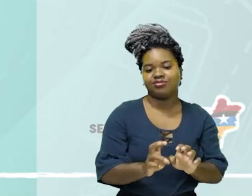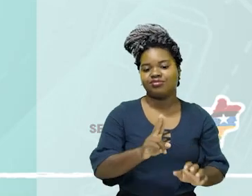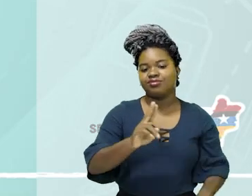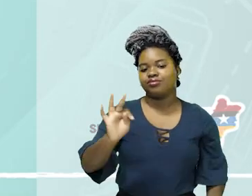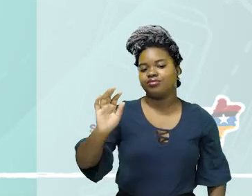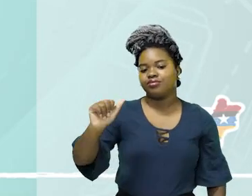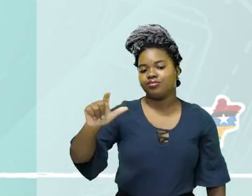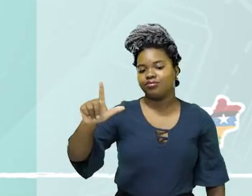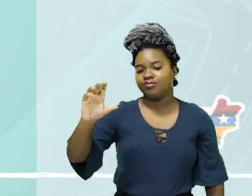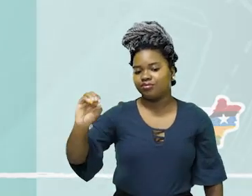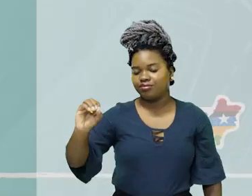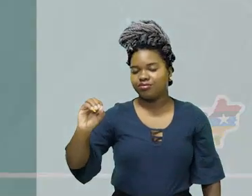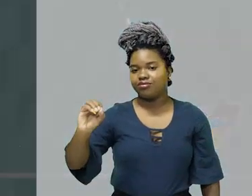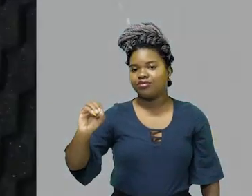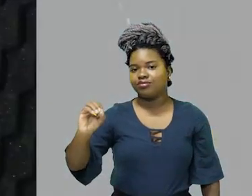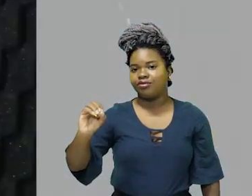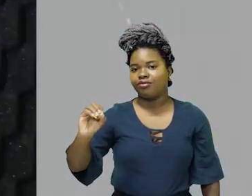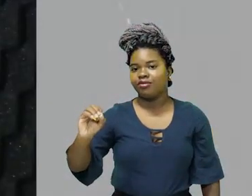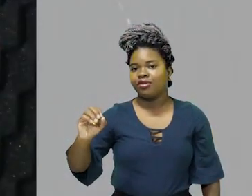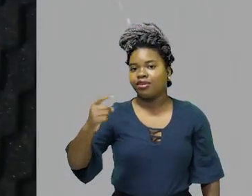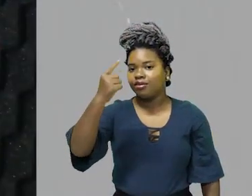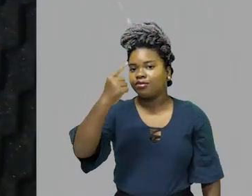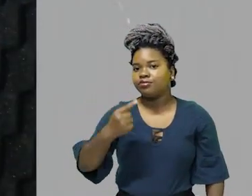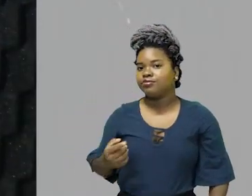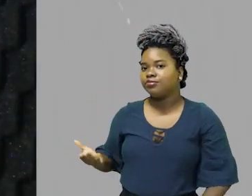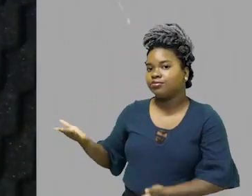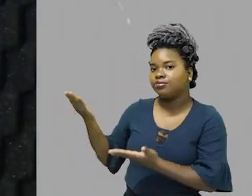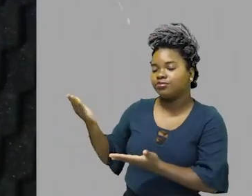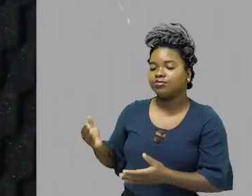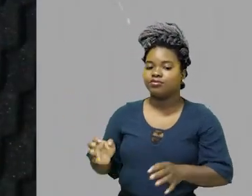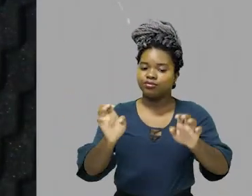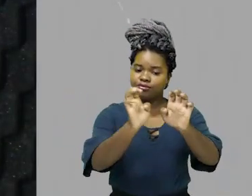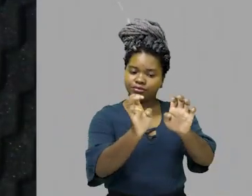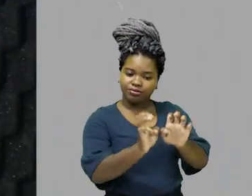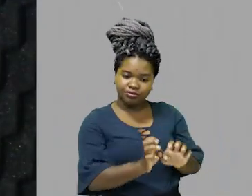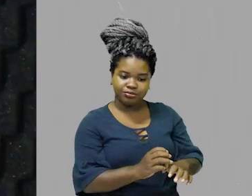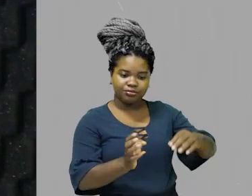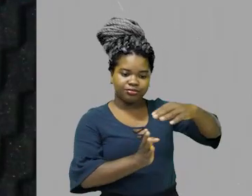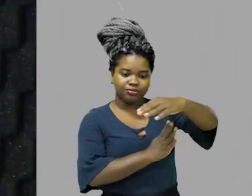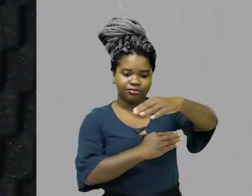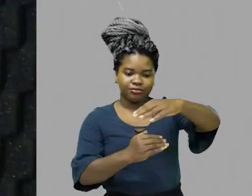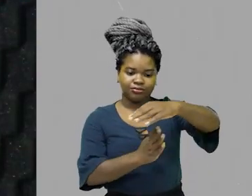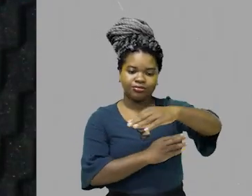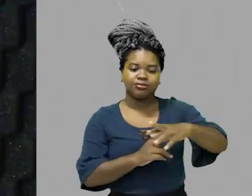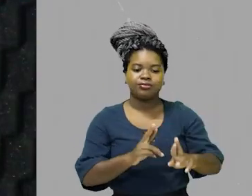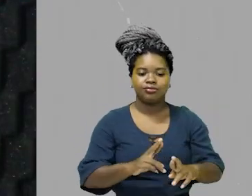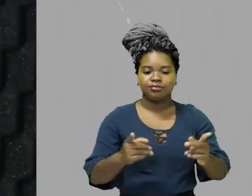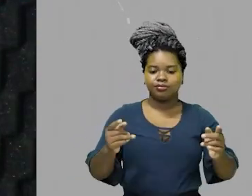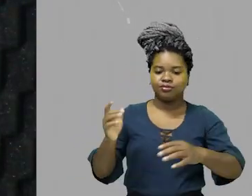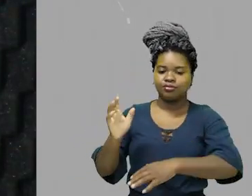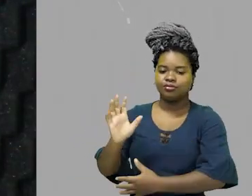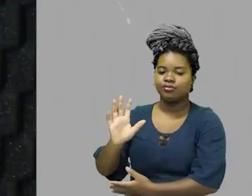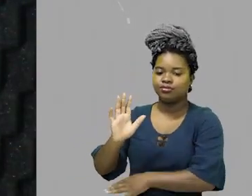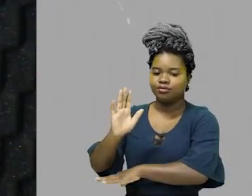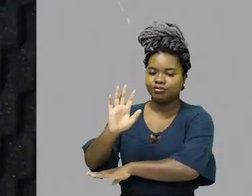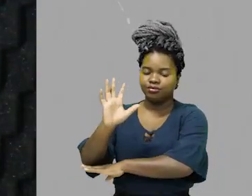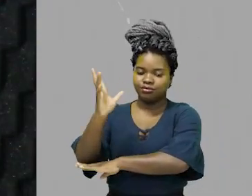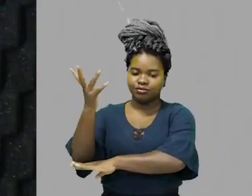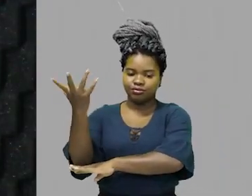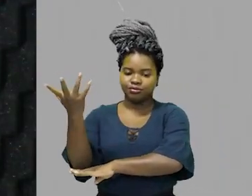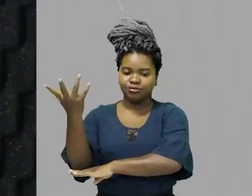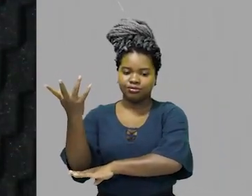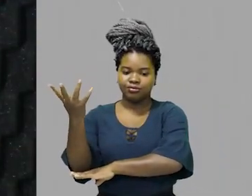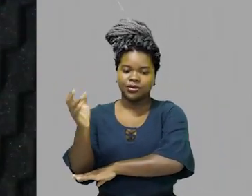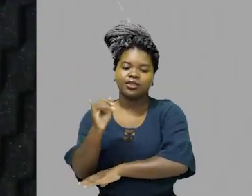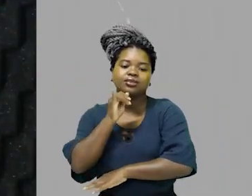talo. Então, a estrutura de uma alga ela é diferente de uma planta. No caso das algas que ficam presas no